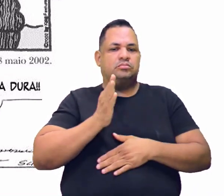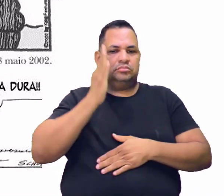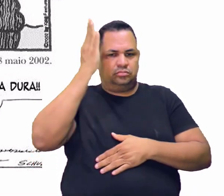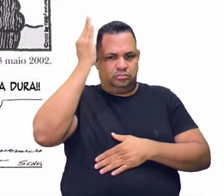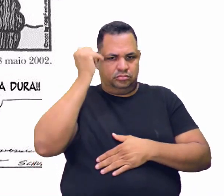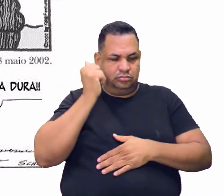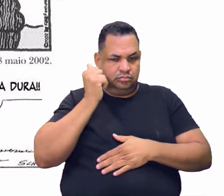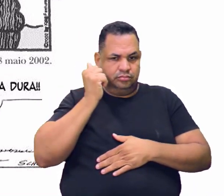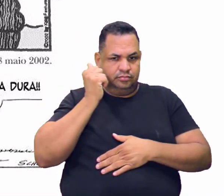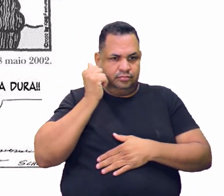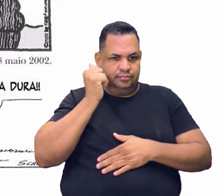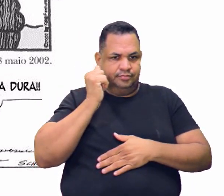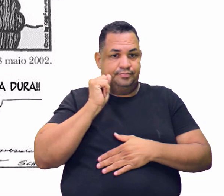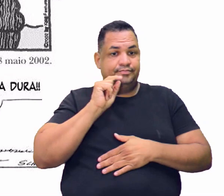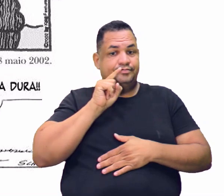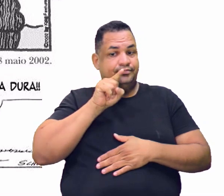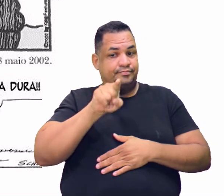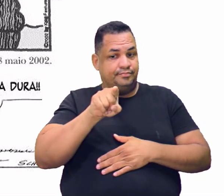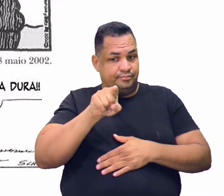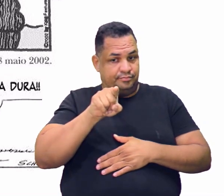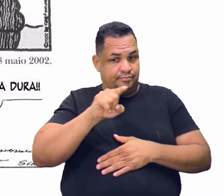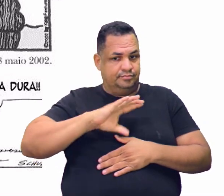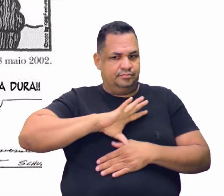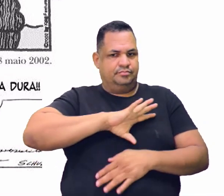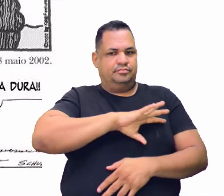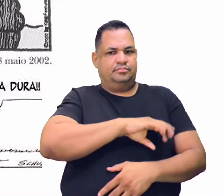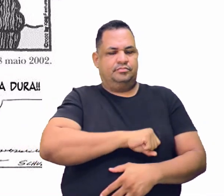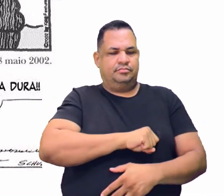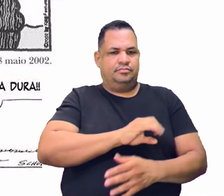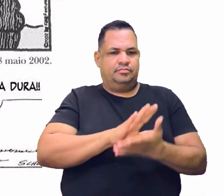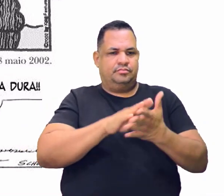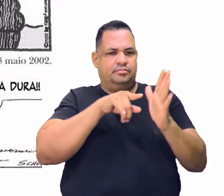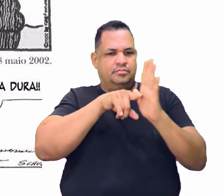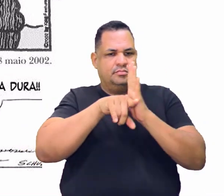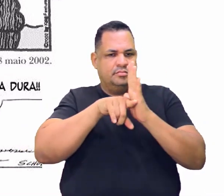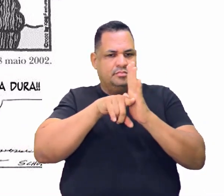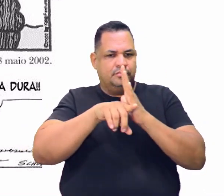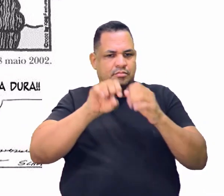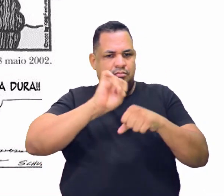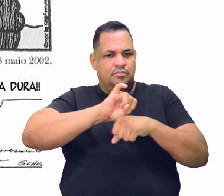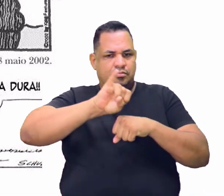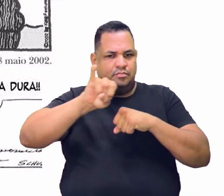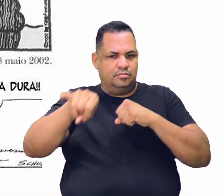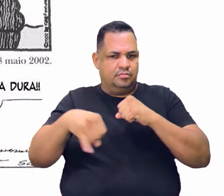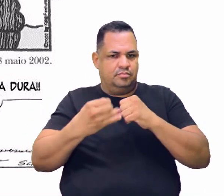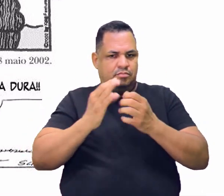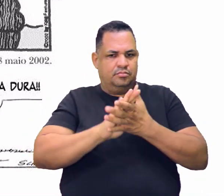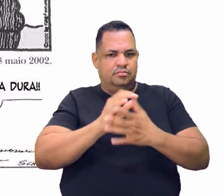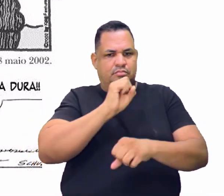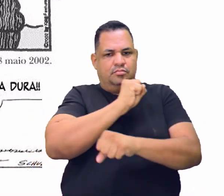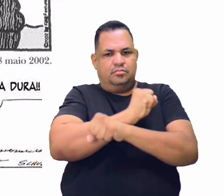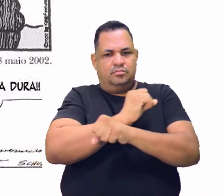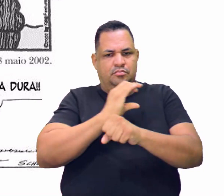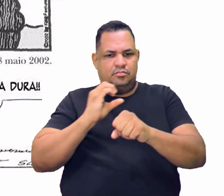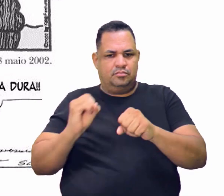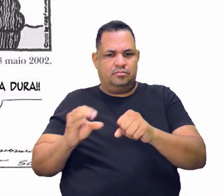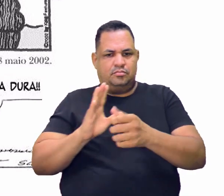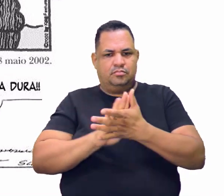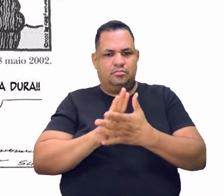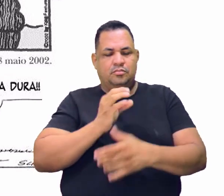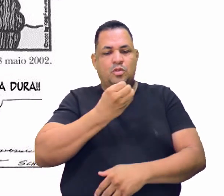substantivo. Então, você, amado, vai analisar o adjetivo, o artigo,